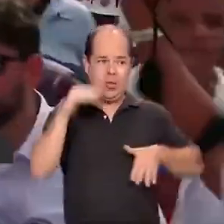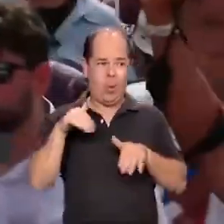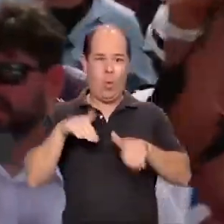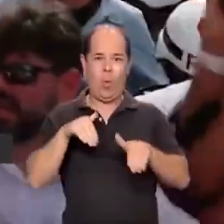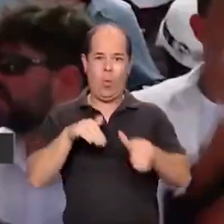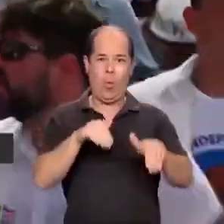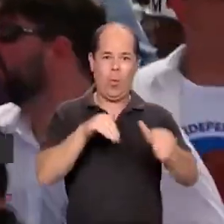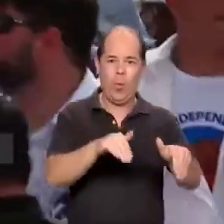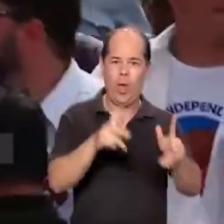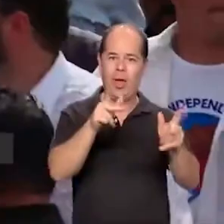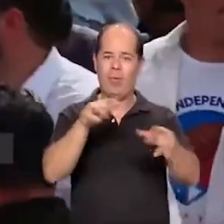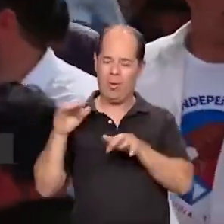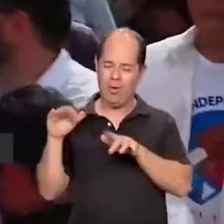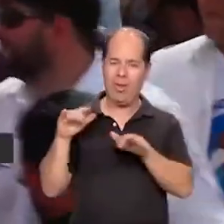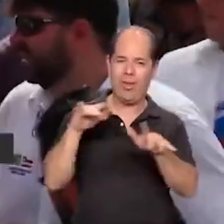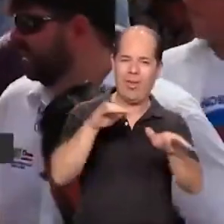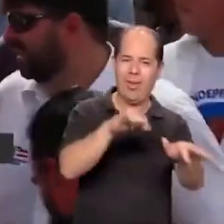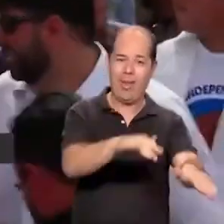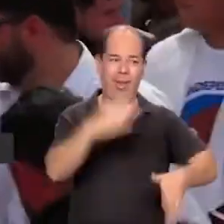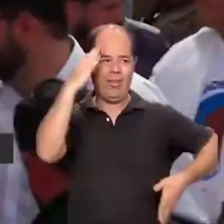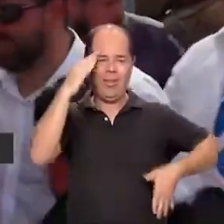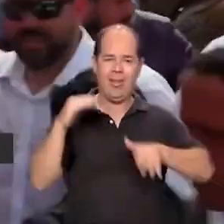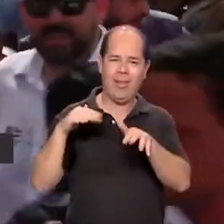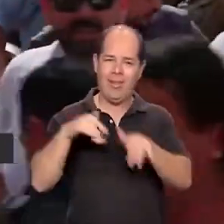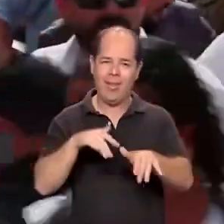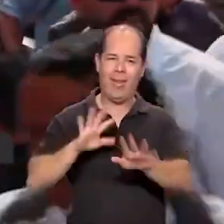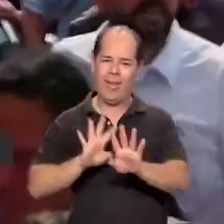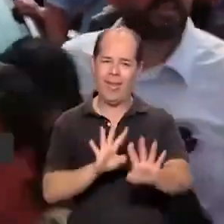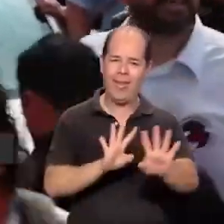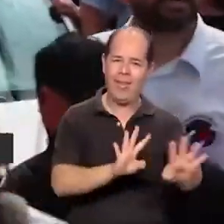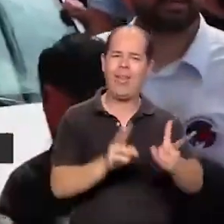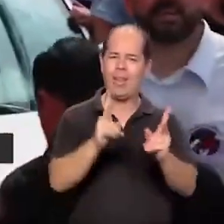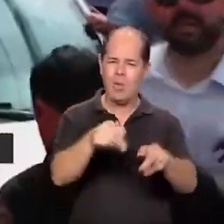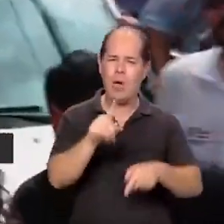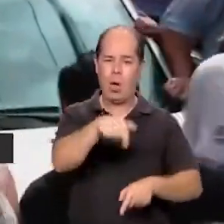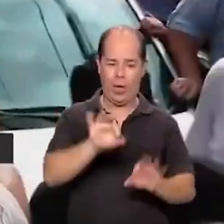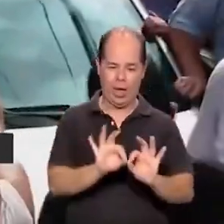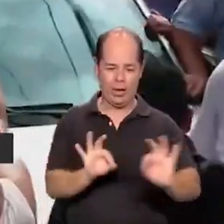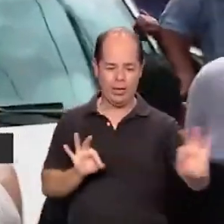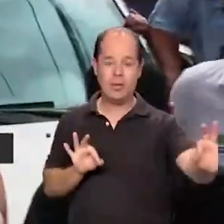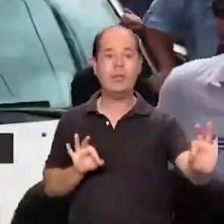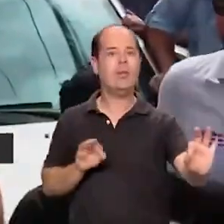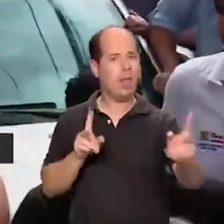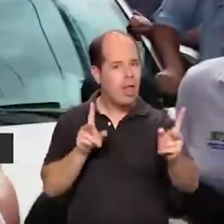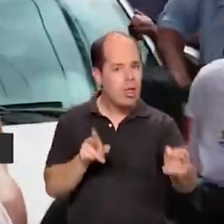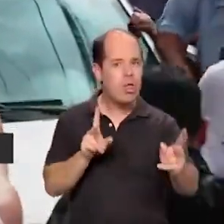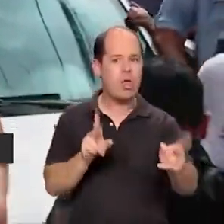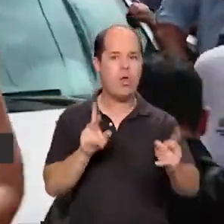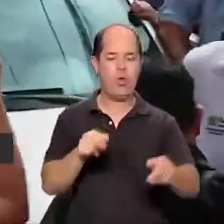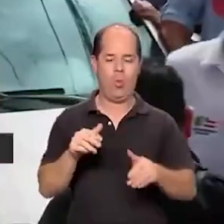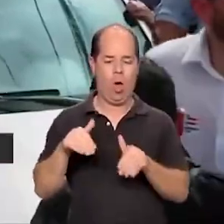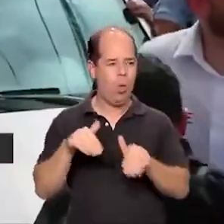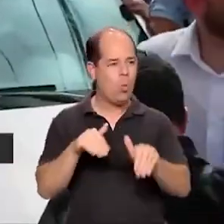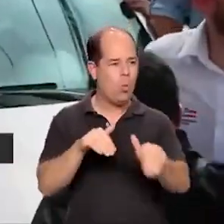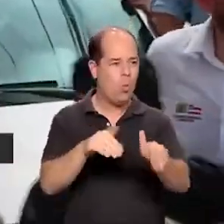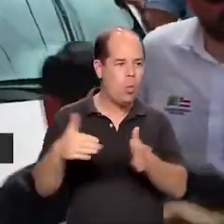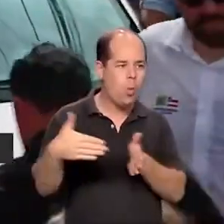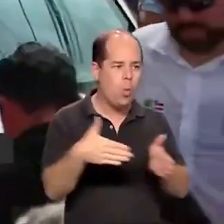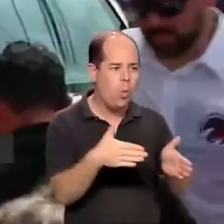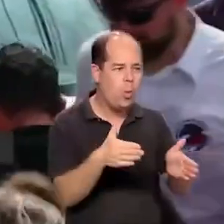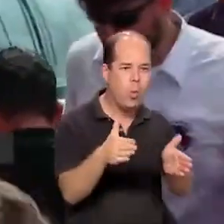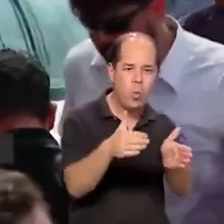ruas. Ele faz, teoricamente, o mesmo percurso que teriam feito ao chegar à